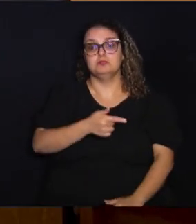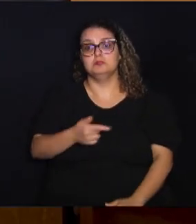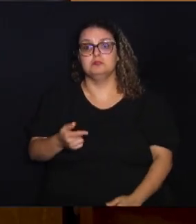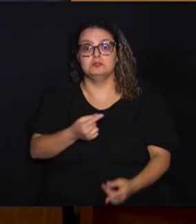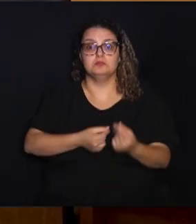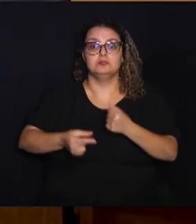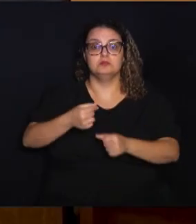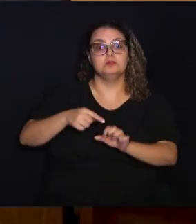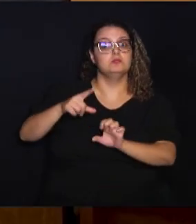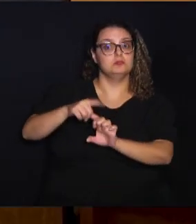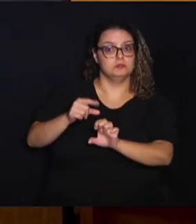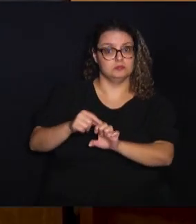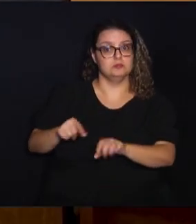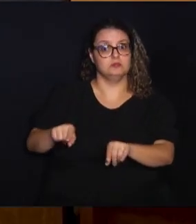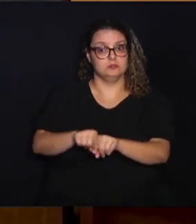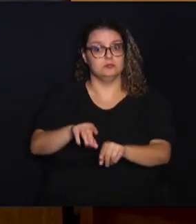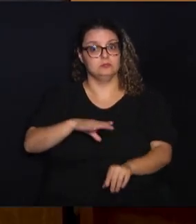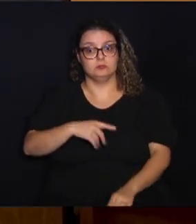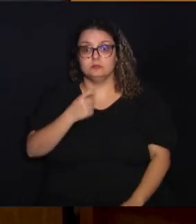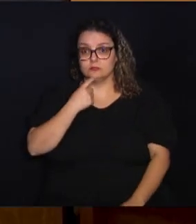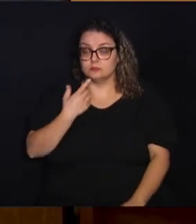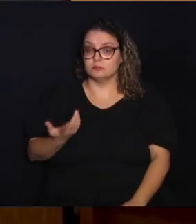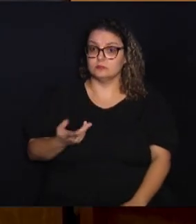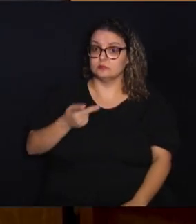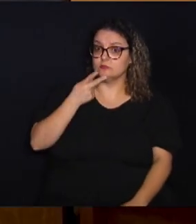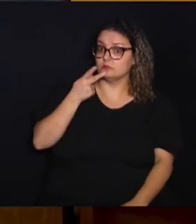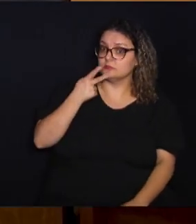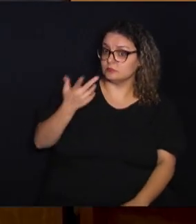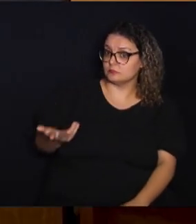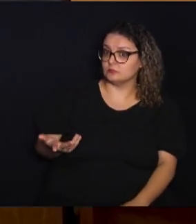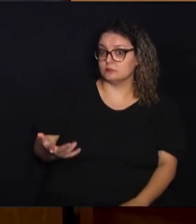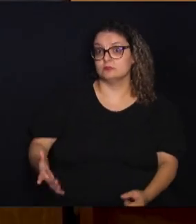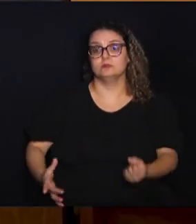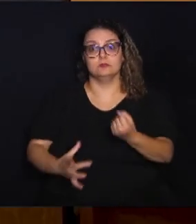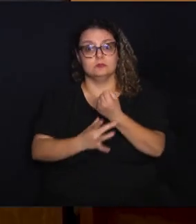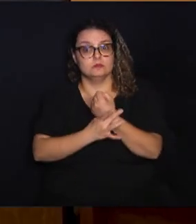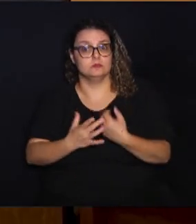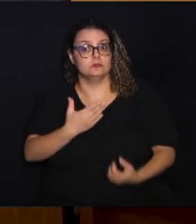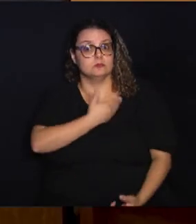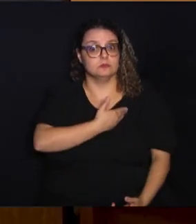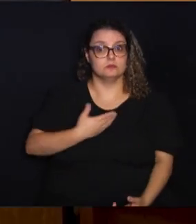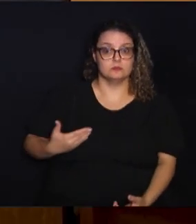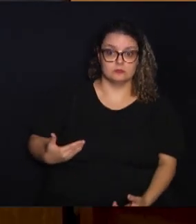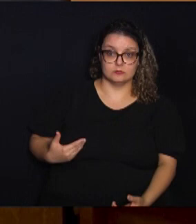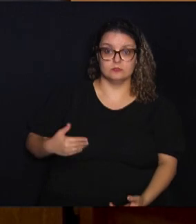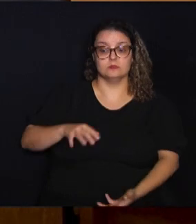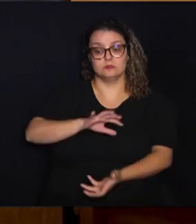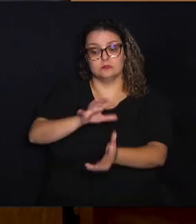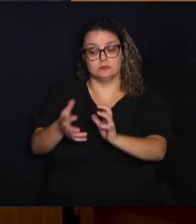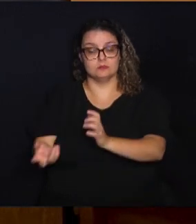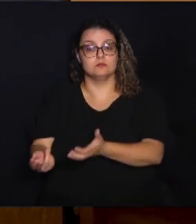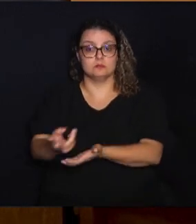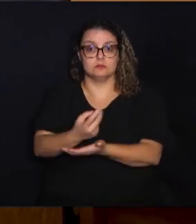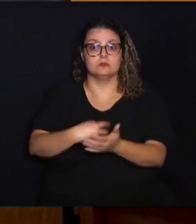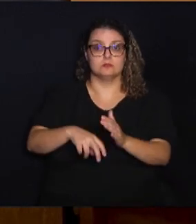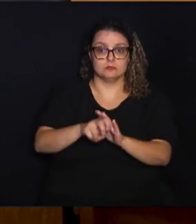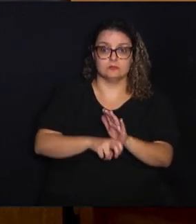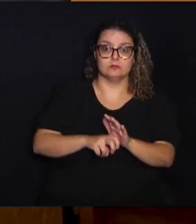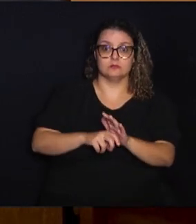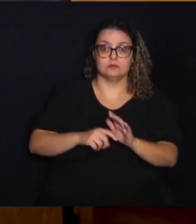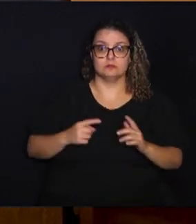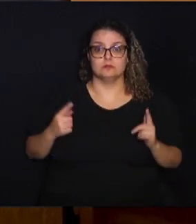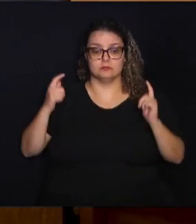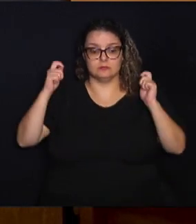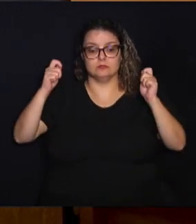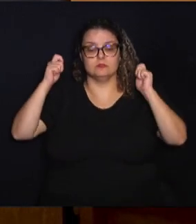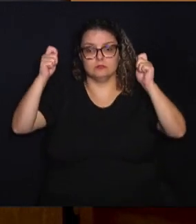e Empreendedorismo de Campinas. Falaram sobre segurança pública, reforma tributária e um protesto